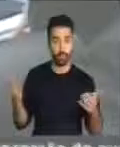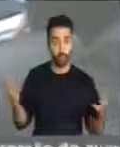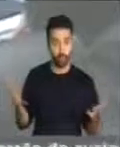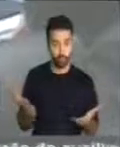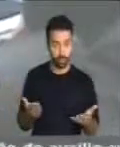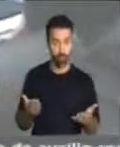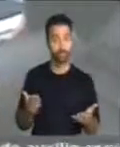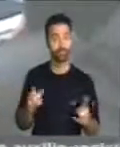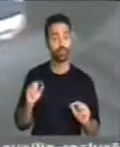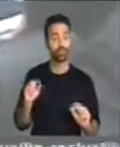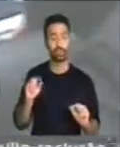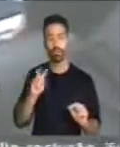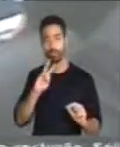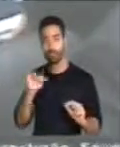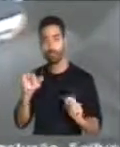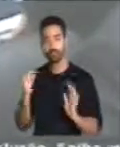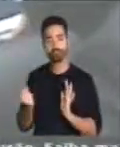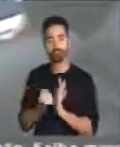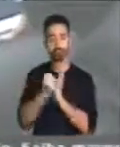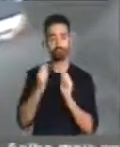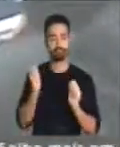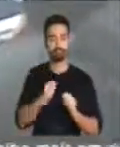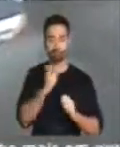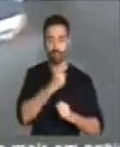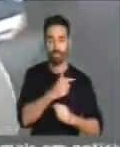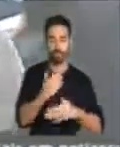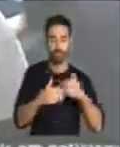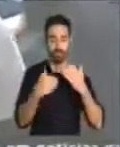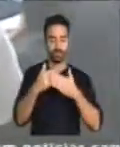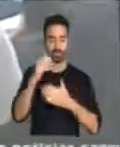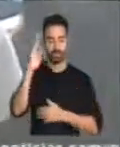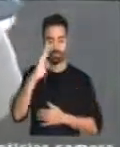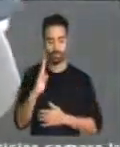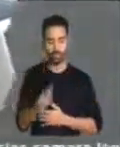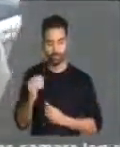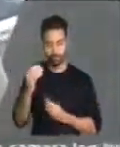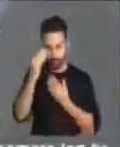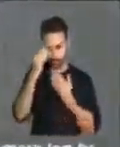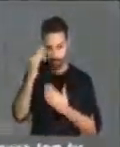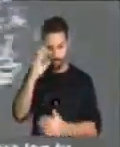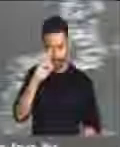será mais um marco no avanço desse país. Muito obrigada, senhor presidente.